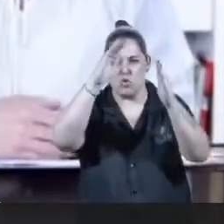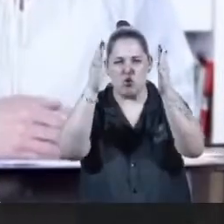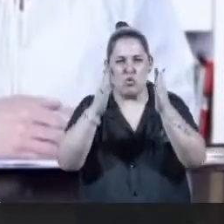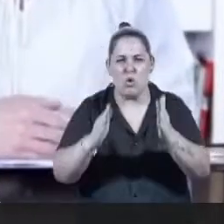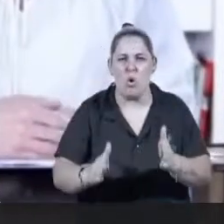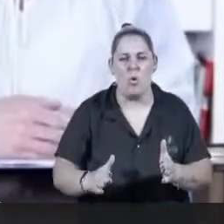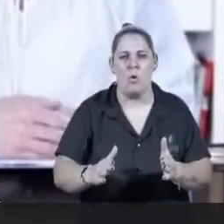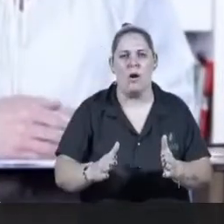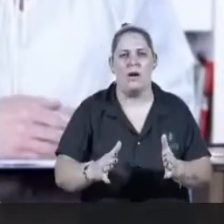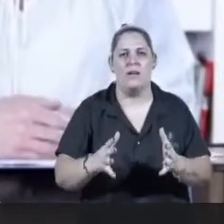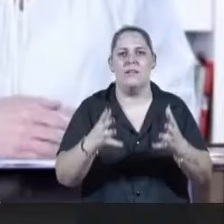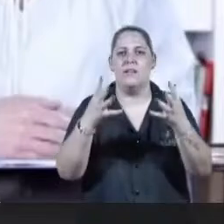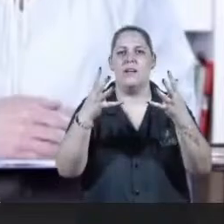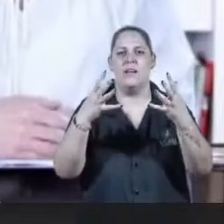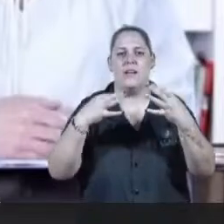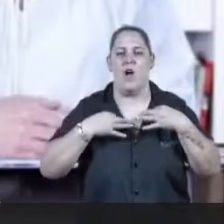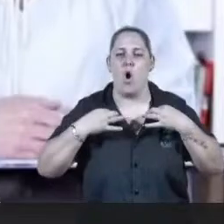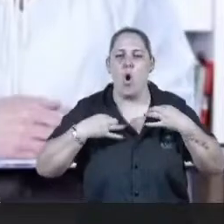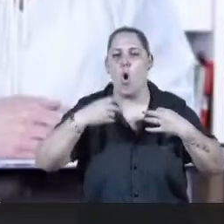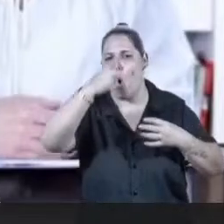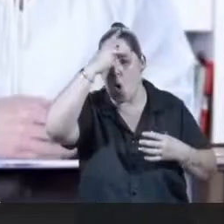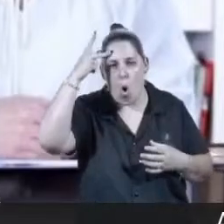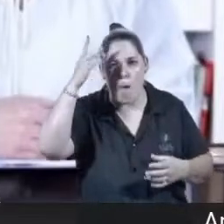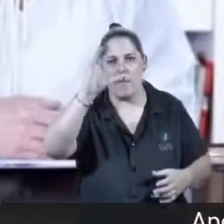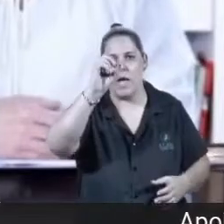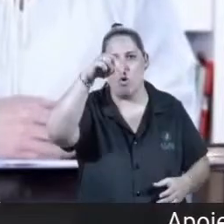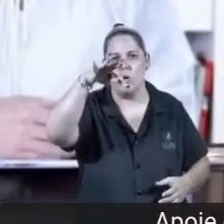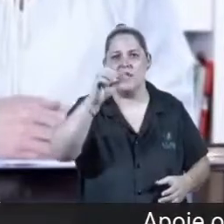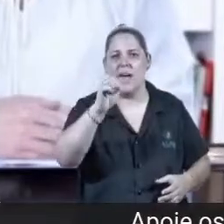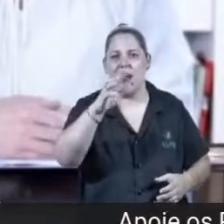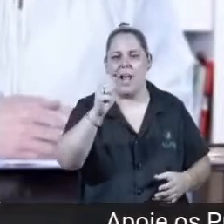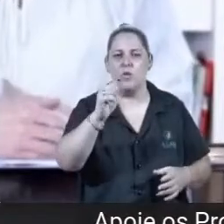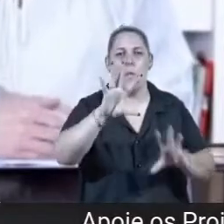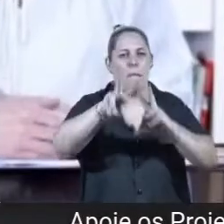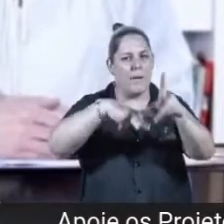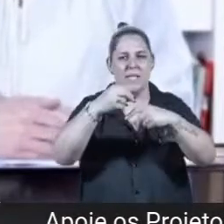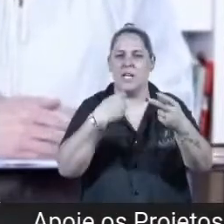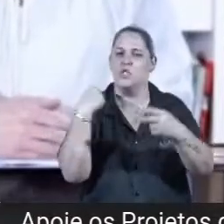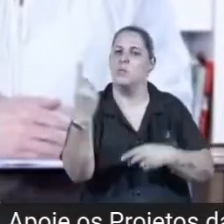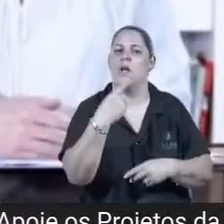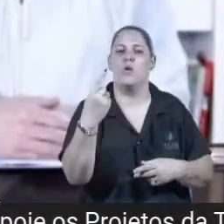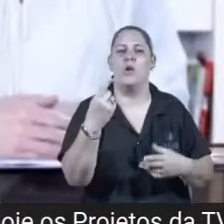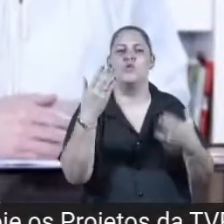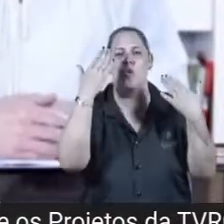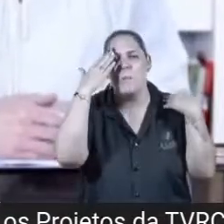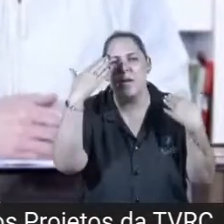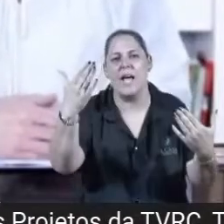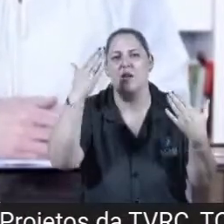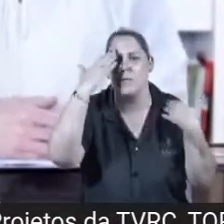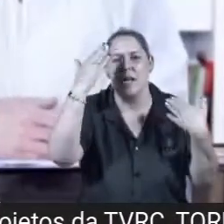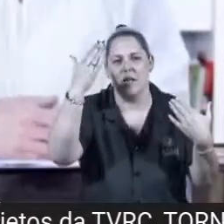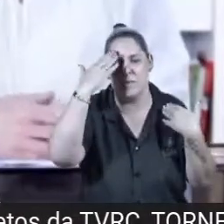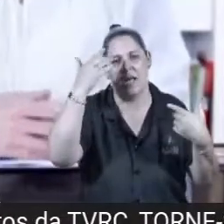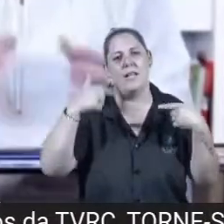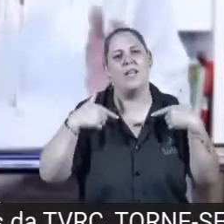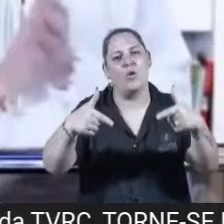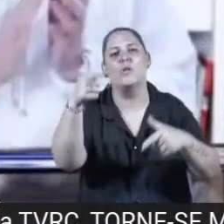dada de presente hoje. Obrigado e parabéns, Contarato. Estamos juntos. A luta continua,